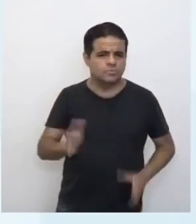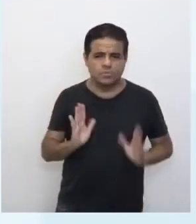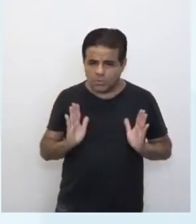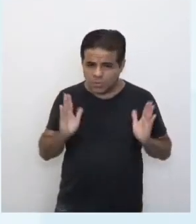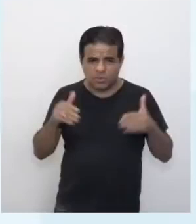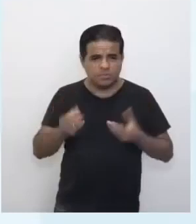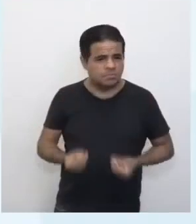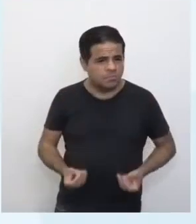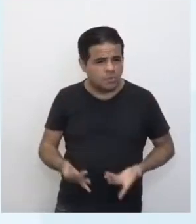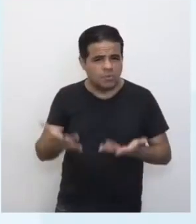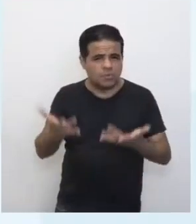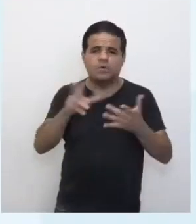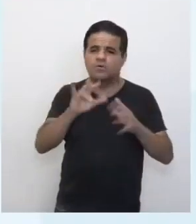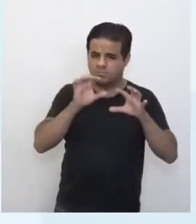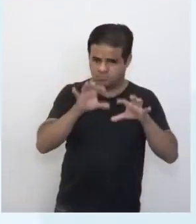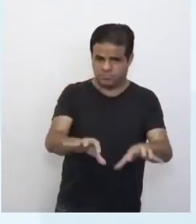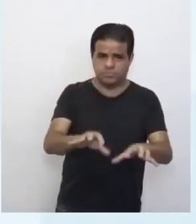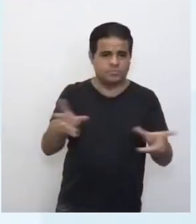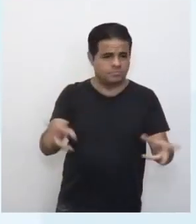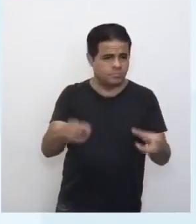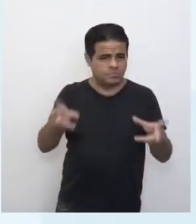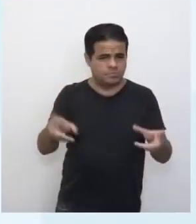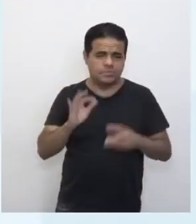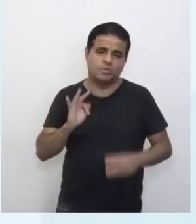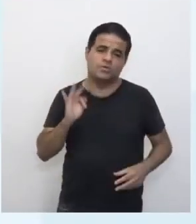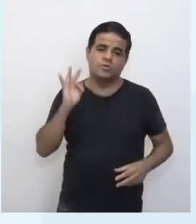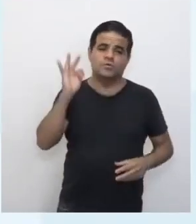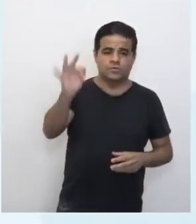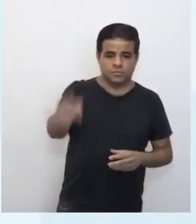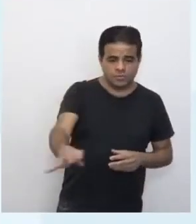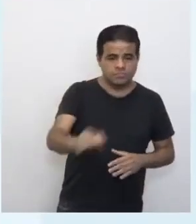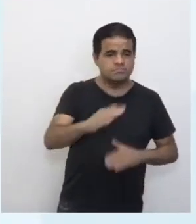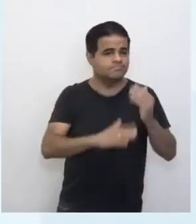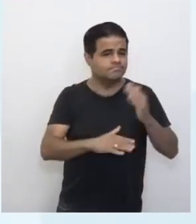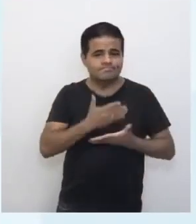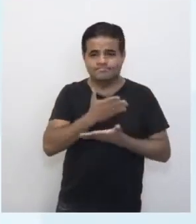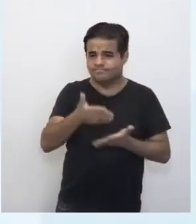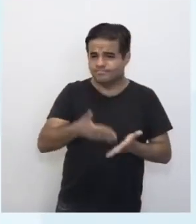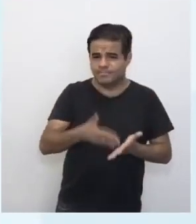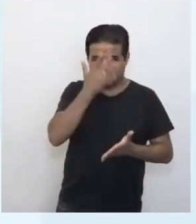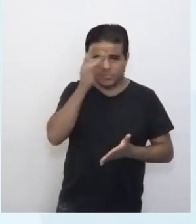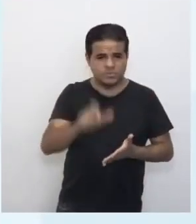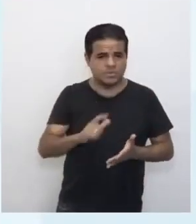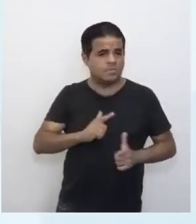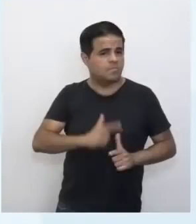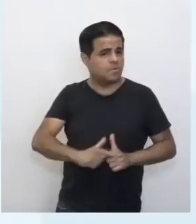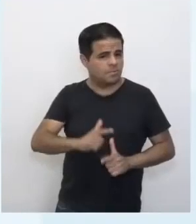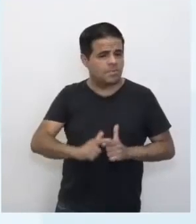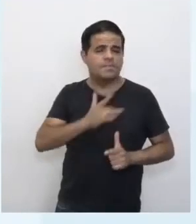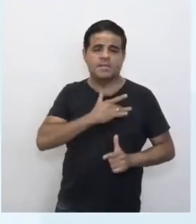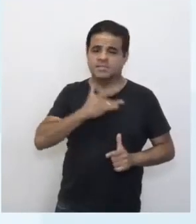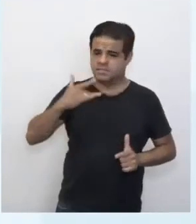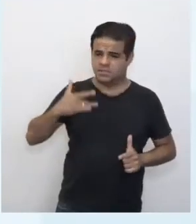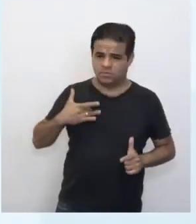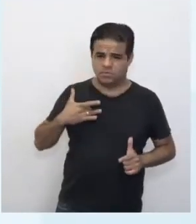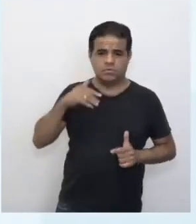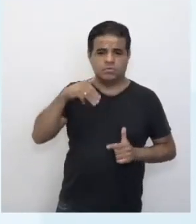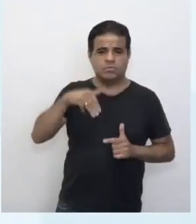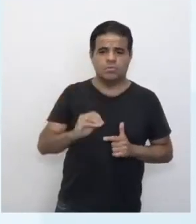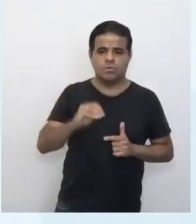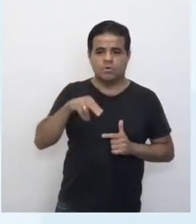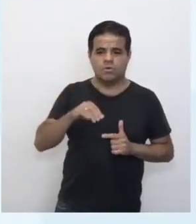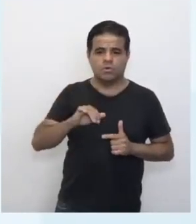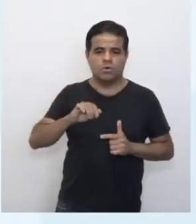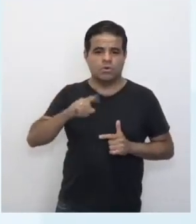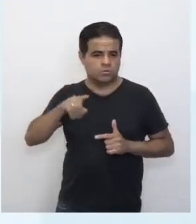de poluentes vai influenciar o rendimento e, no futuro, o praticante poderá ter problemas de saúde. O monóxido de